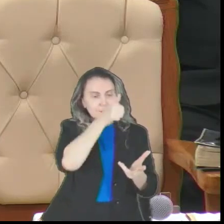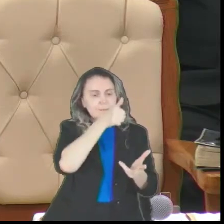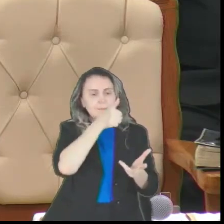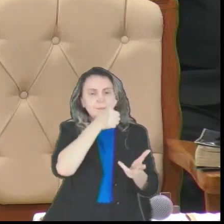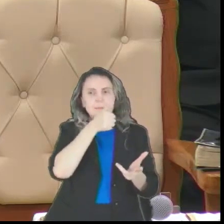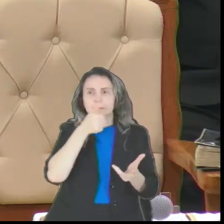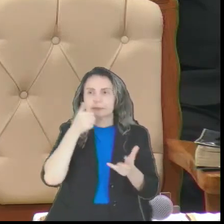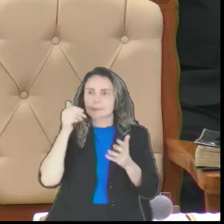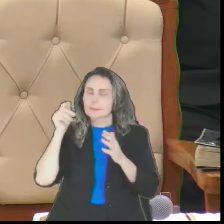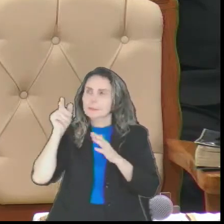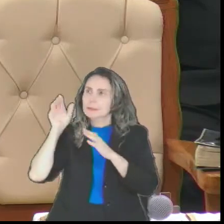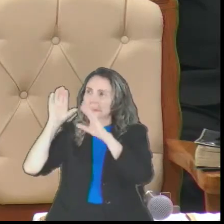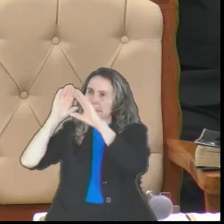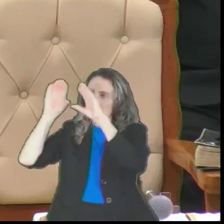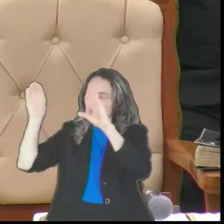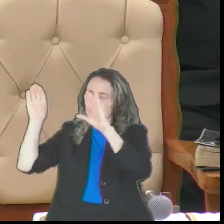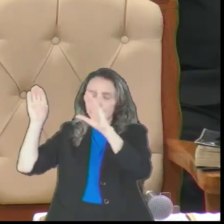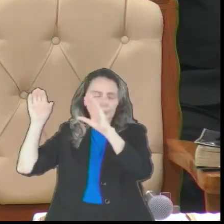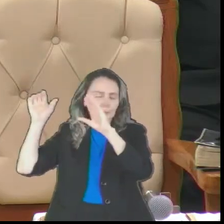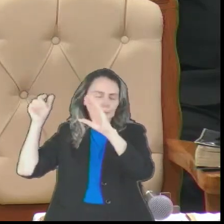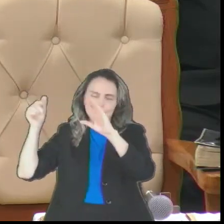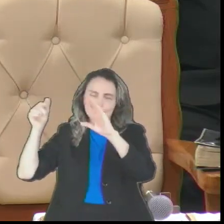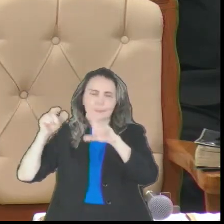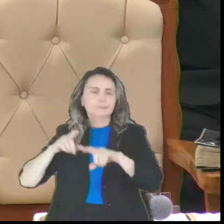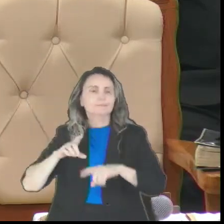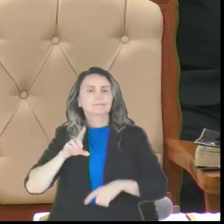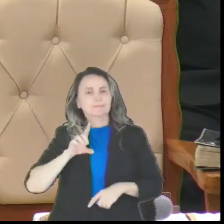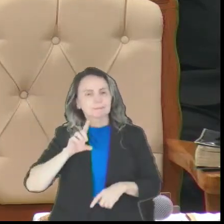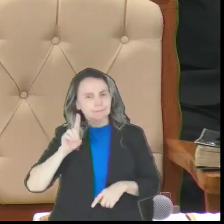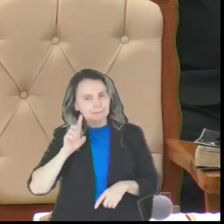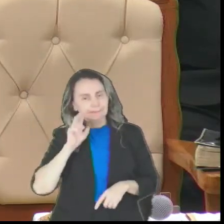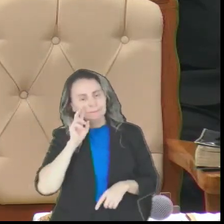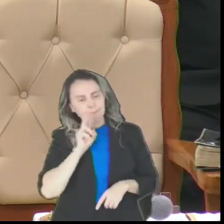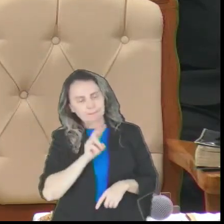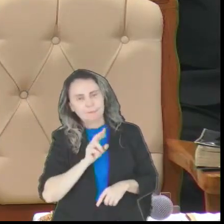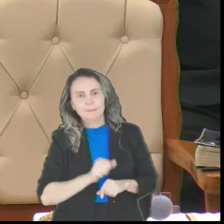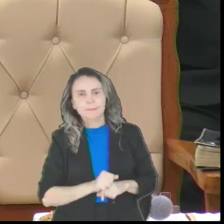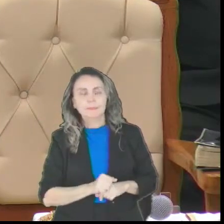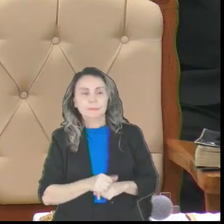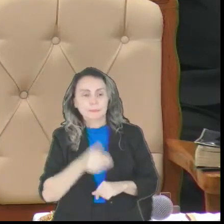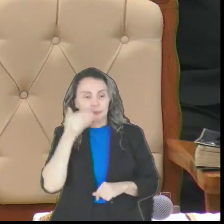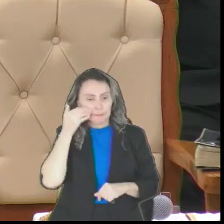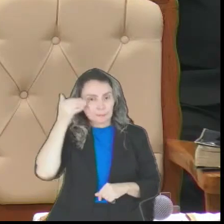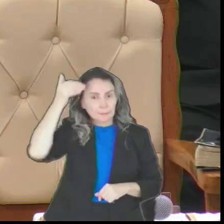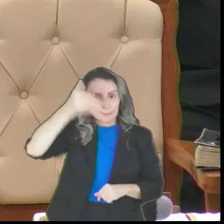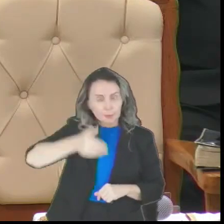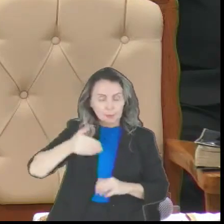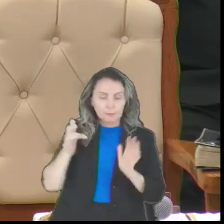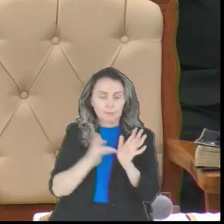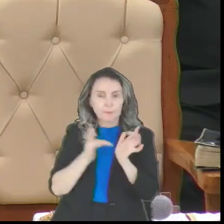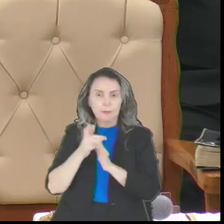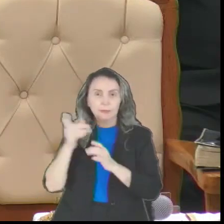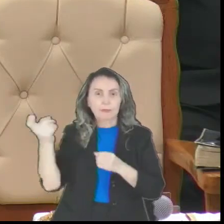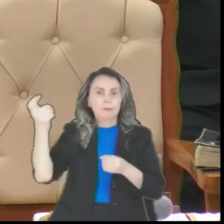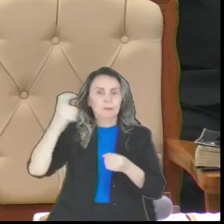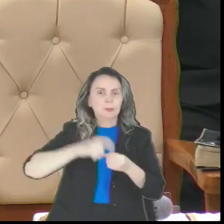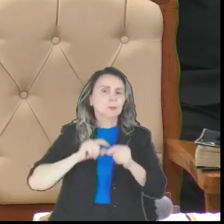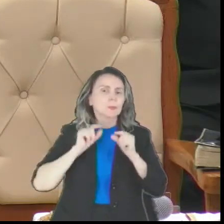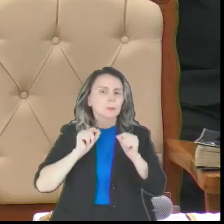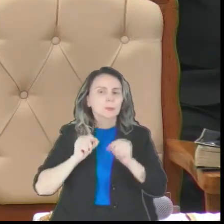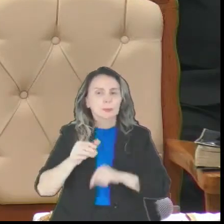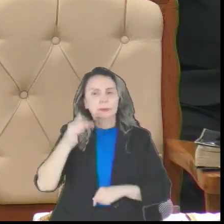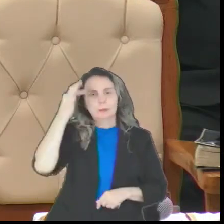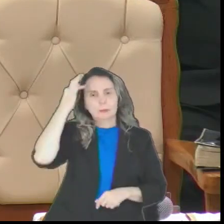celestial. E Jesus vai atentar para isso. Que um dos sinais da volta dele é que a fé